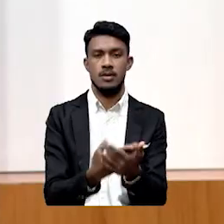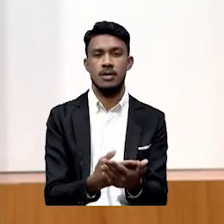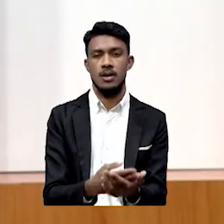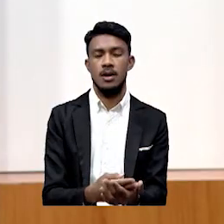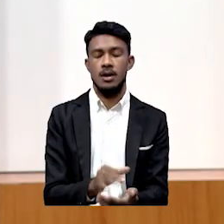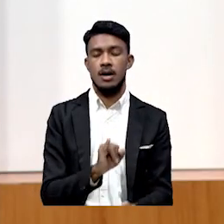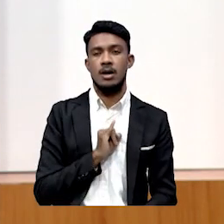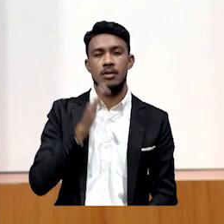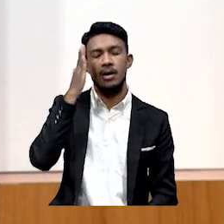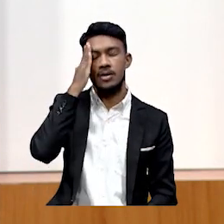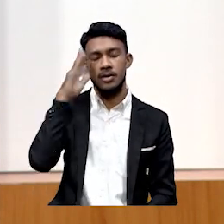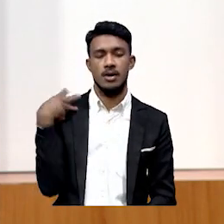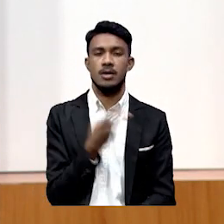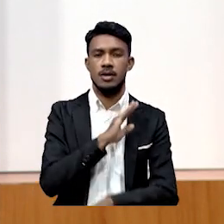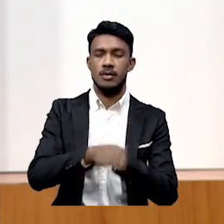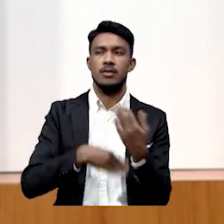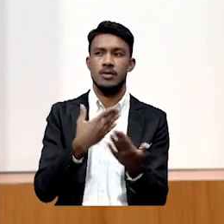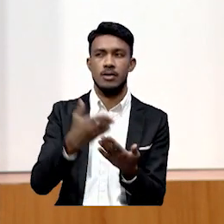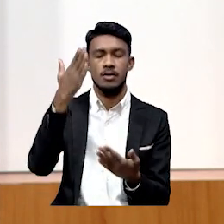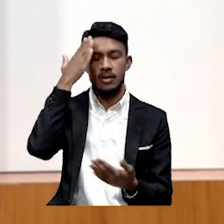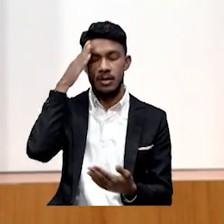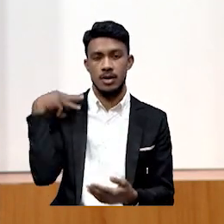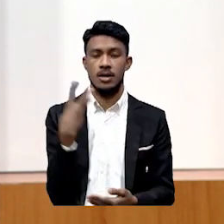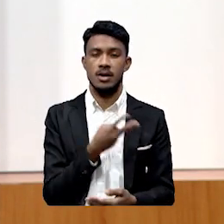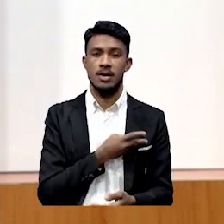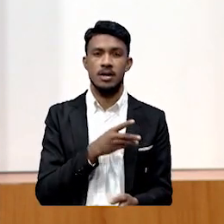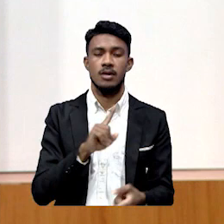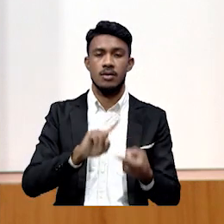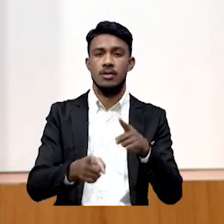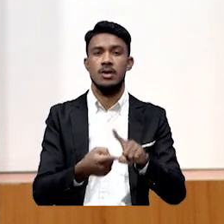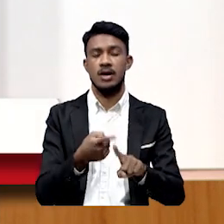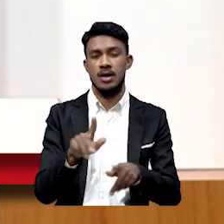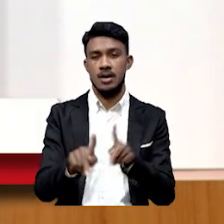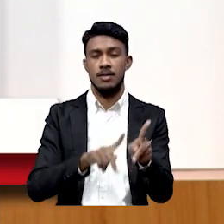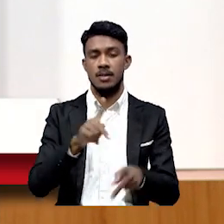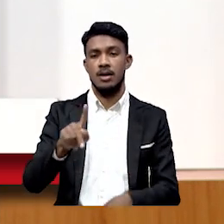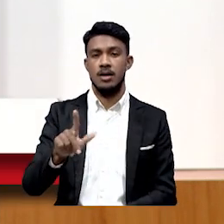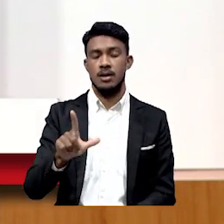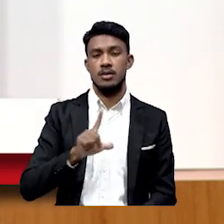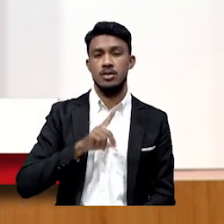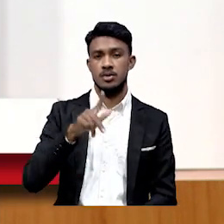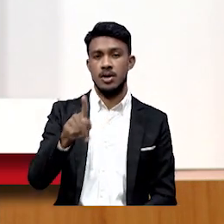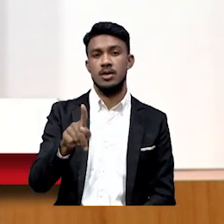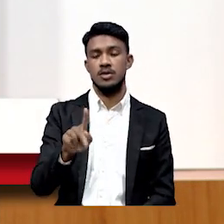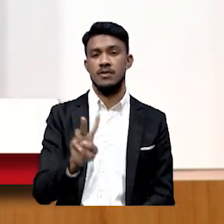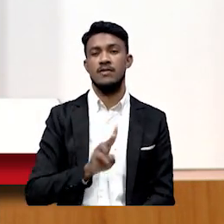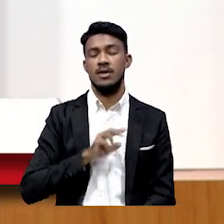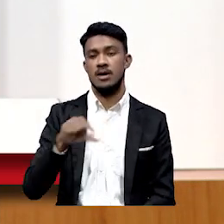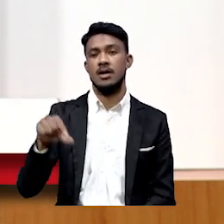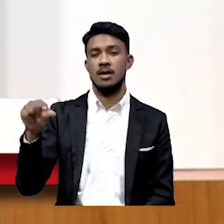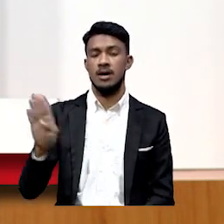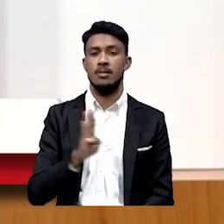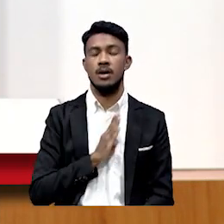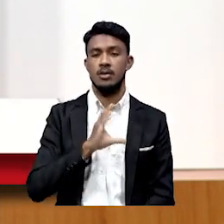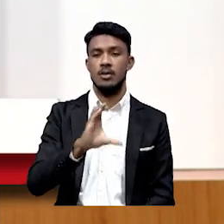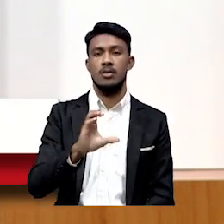itahutu lembra kata itene maluk ida los palos ba. Sim. Kau anuin vike ke ke bau kau mus ida ni ansa fo